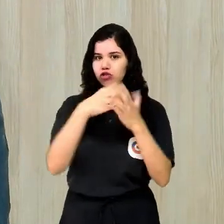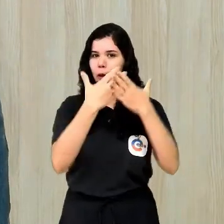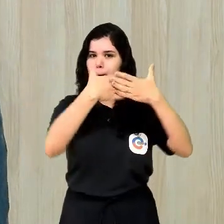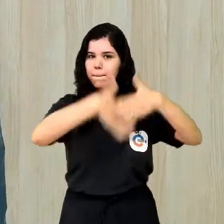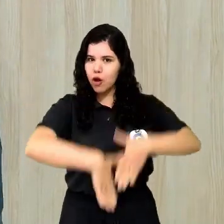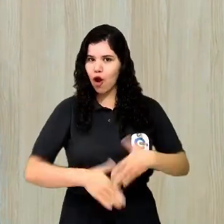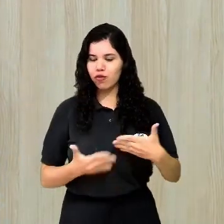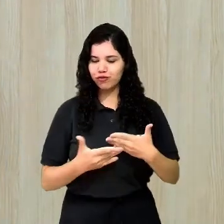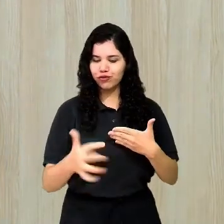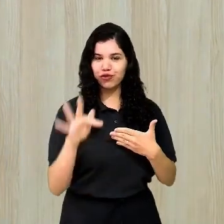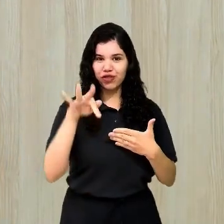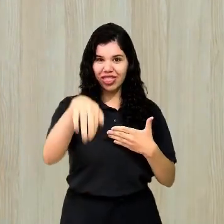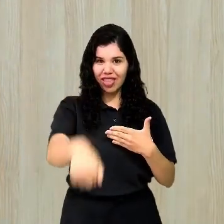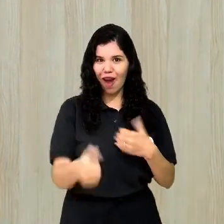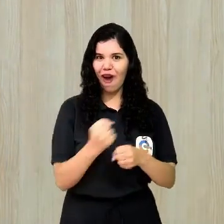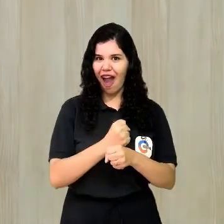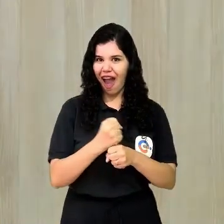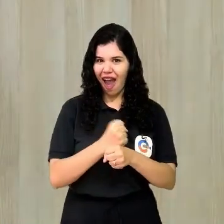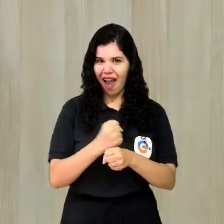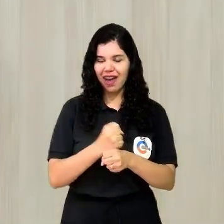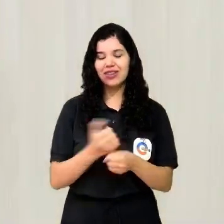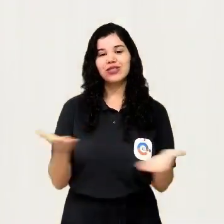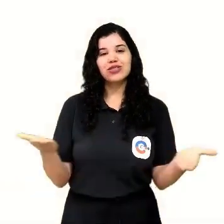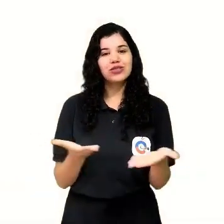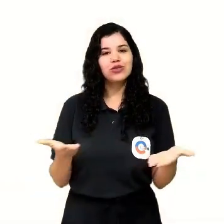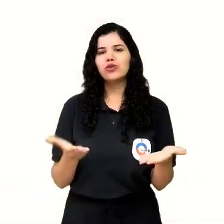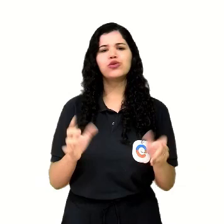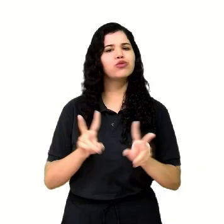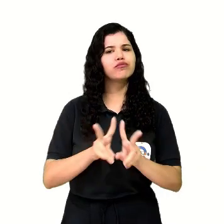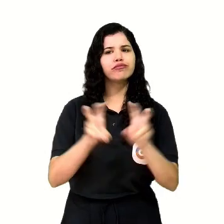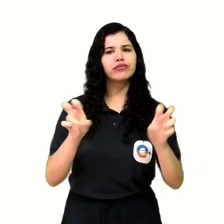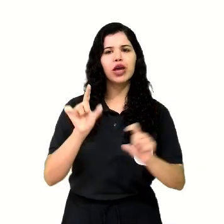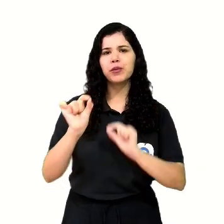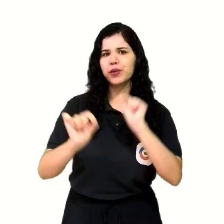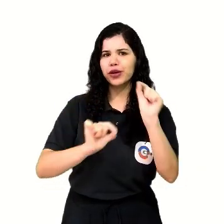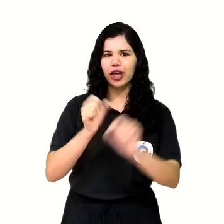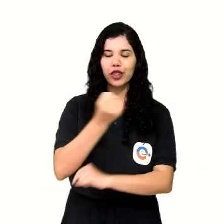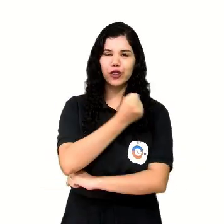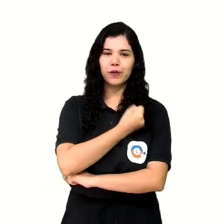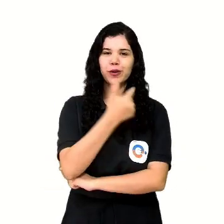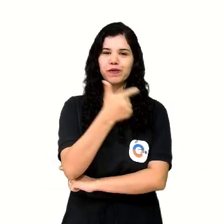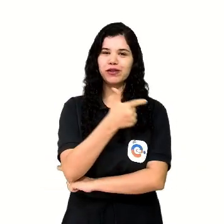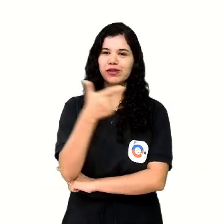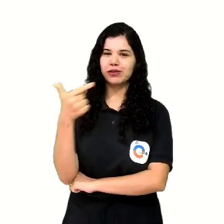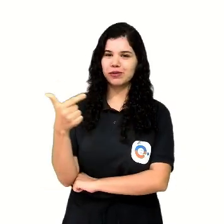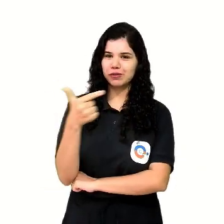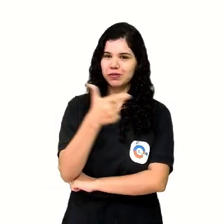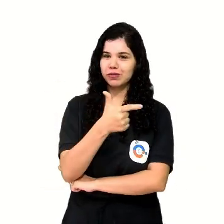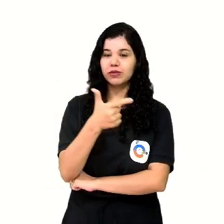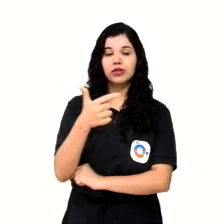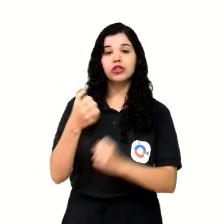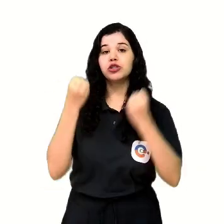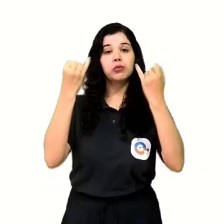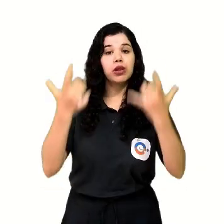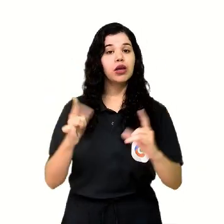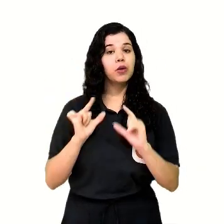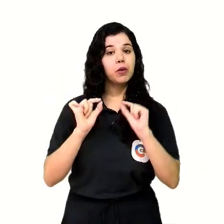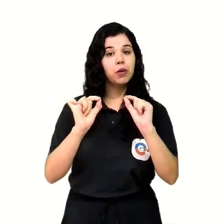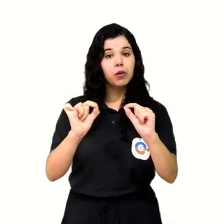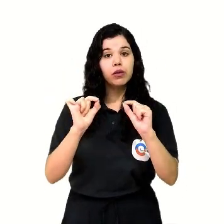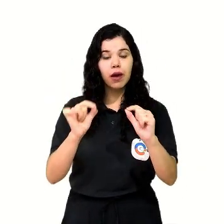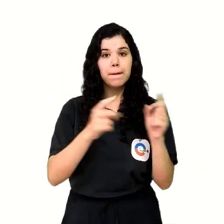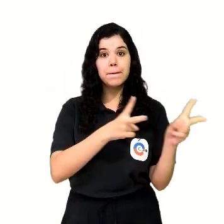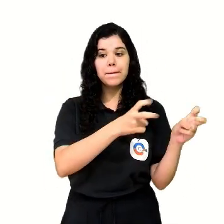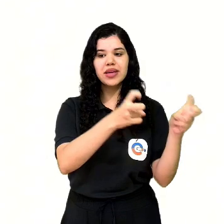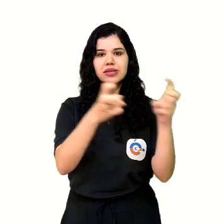no final do ano. Hoje a nossa conversa é sobre o descritor 22, que aborda em